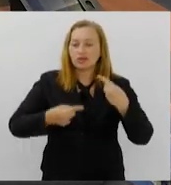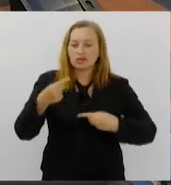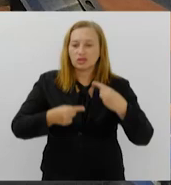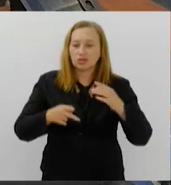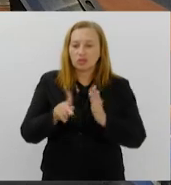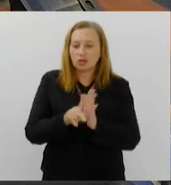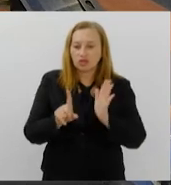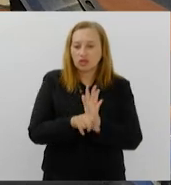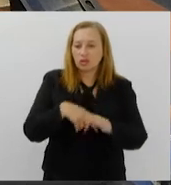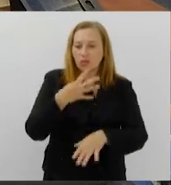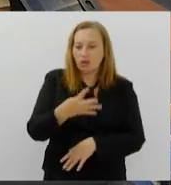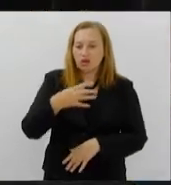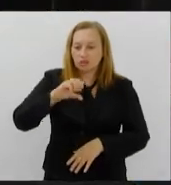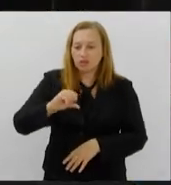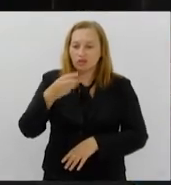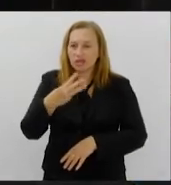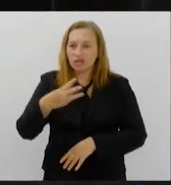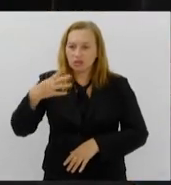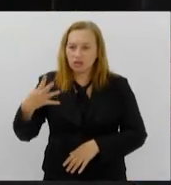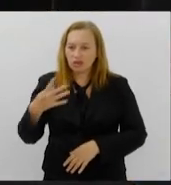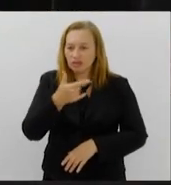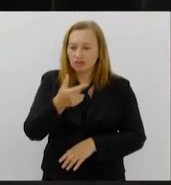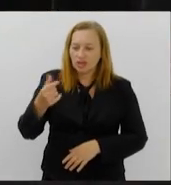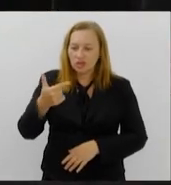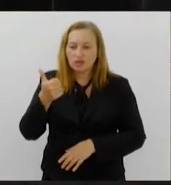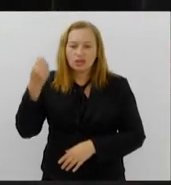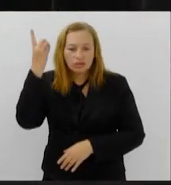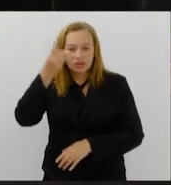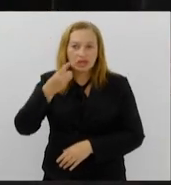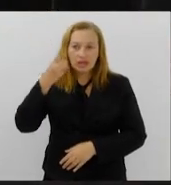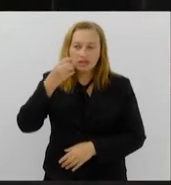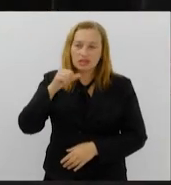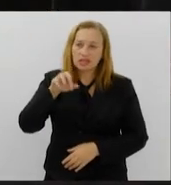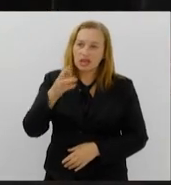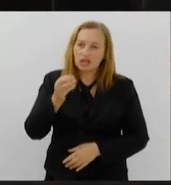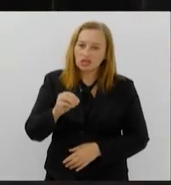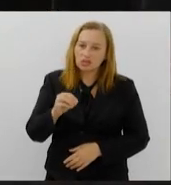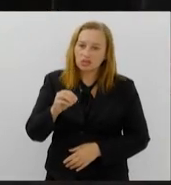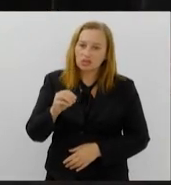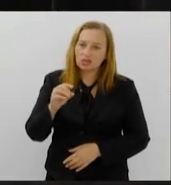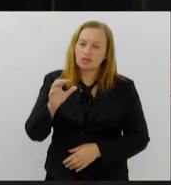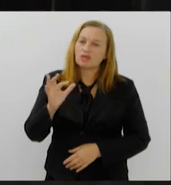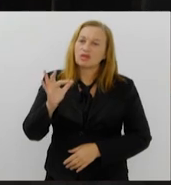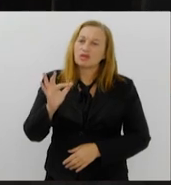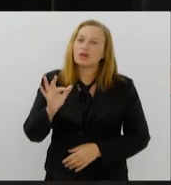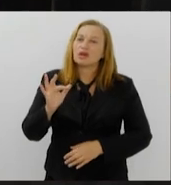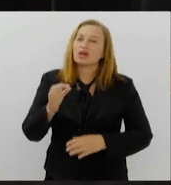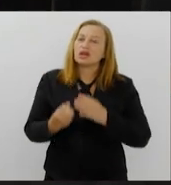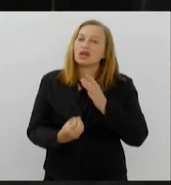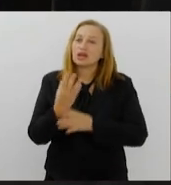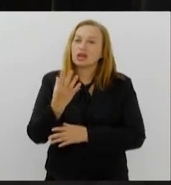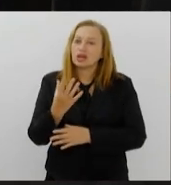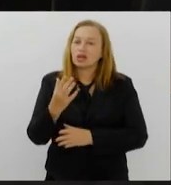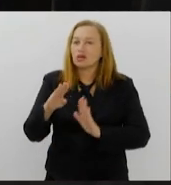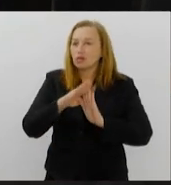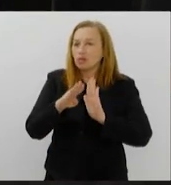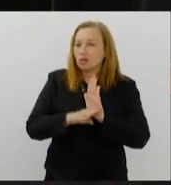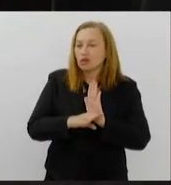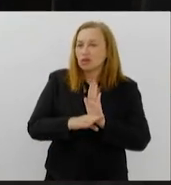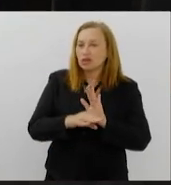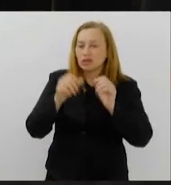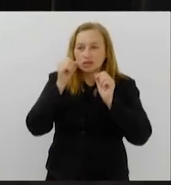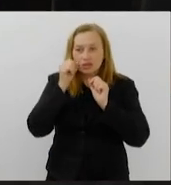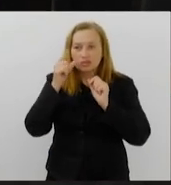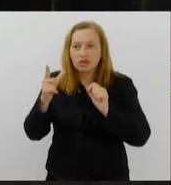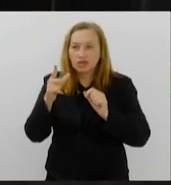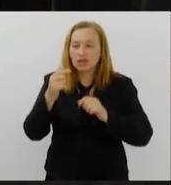discussão, projeto de lei número 4934 de 21, de autoria do deputado Sérgio Fernandes, que cria o programa Despertar Profissional na